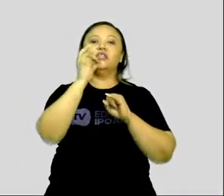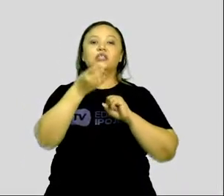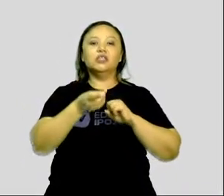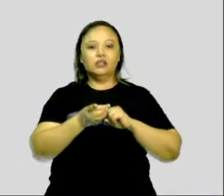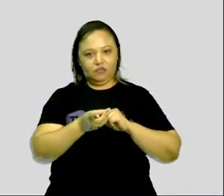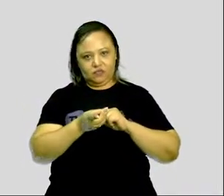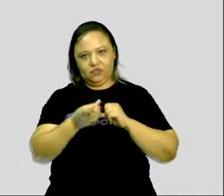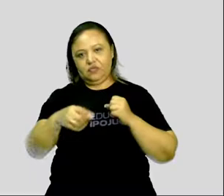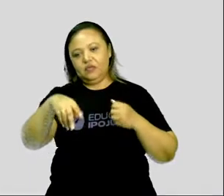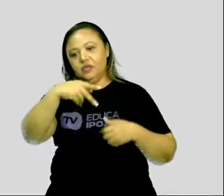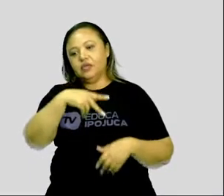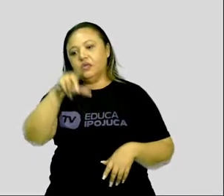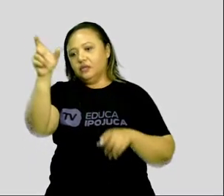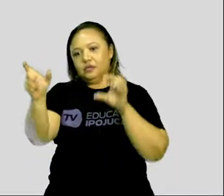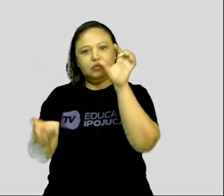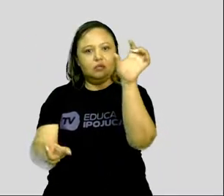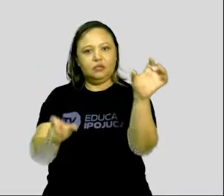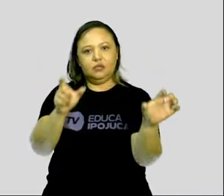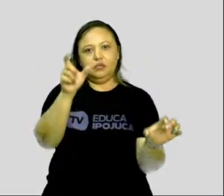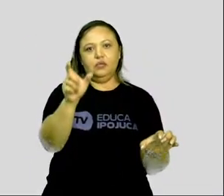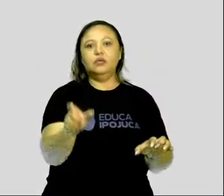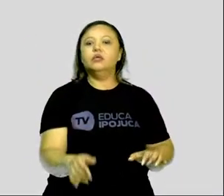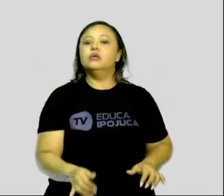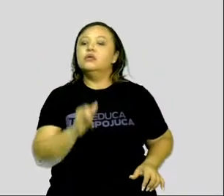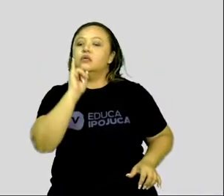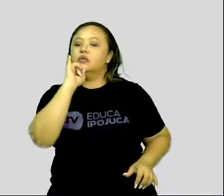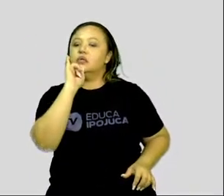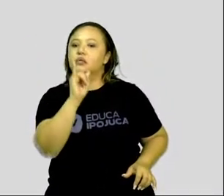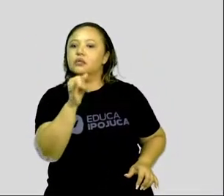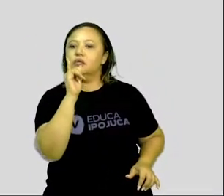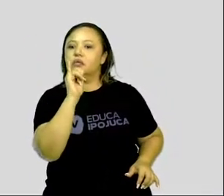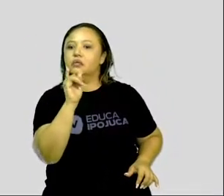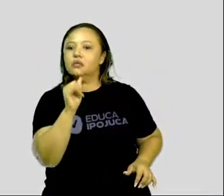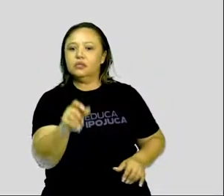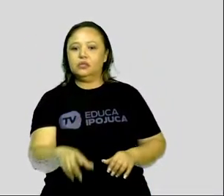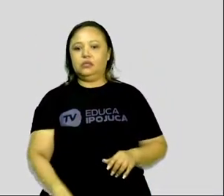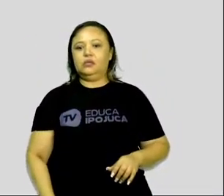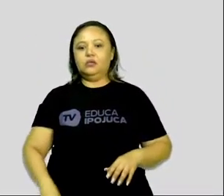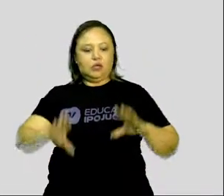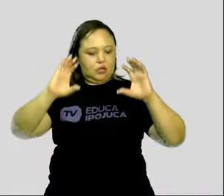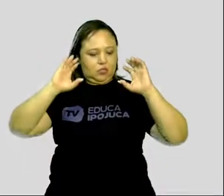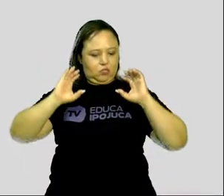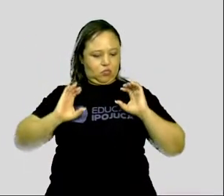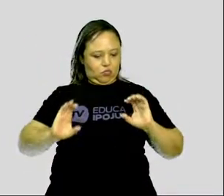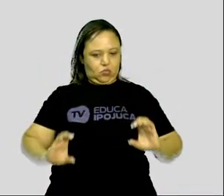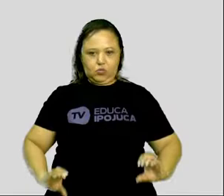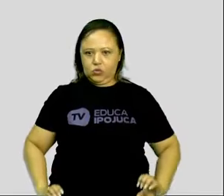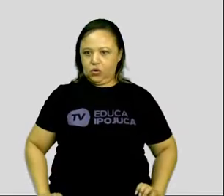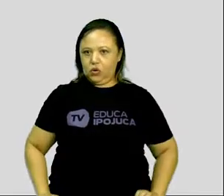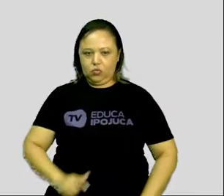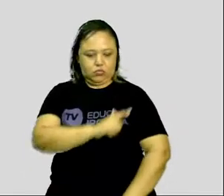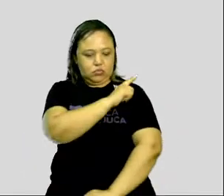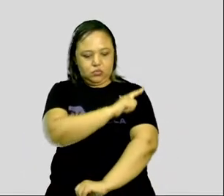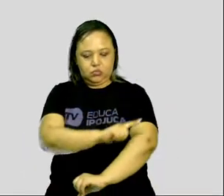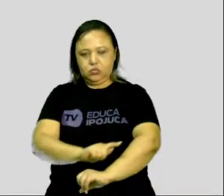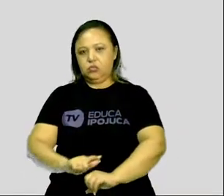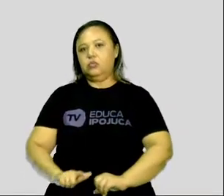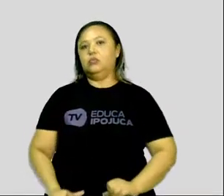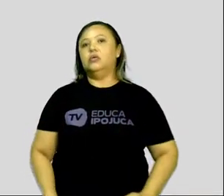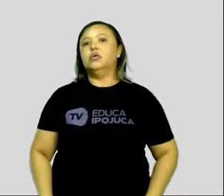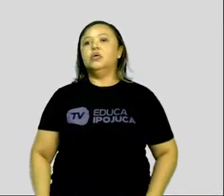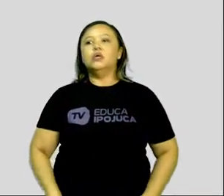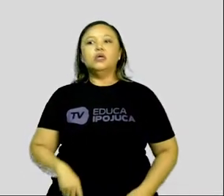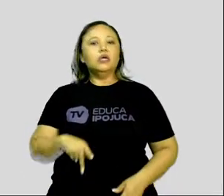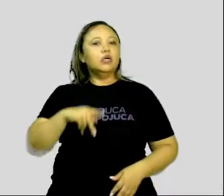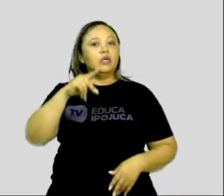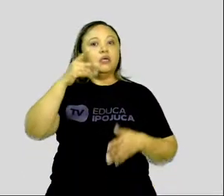características, reafirmação de qualidades morais, interpretação